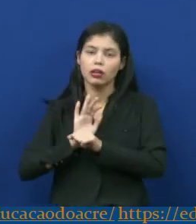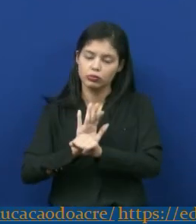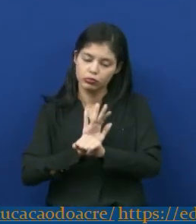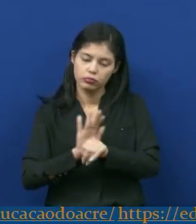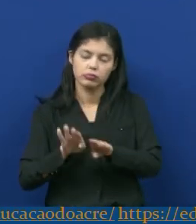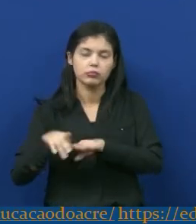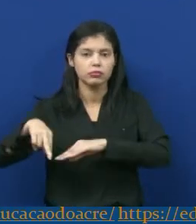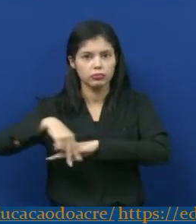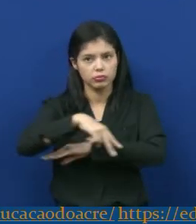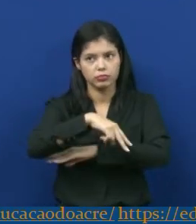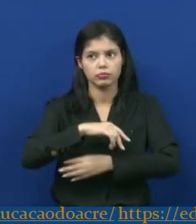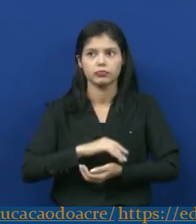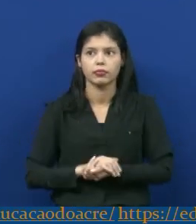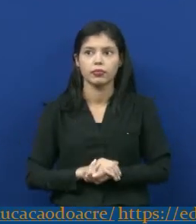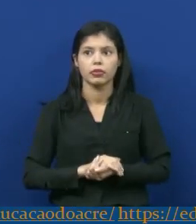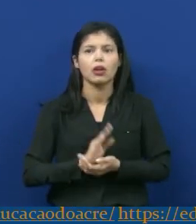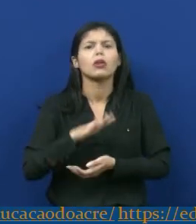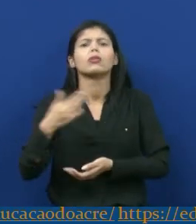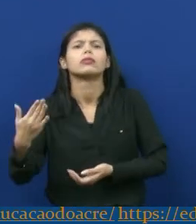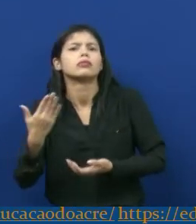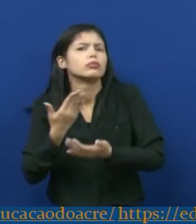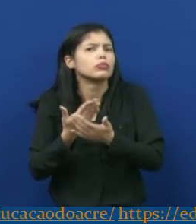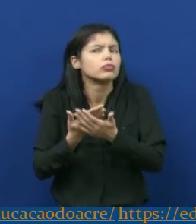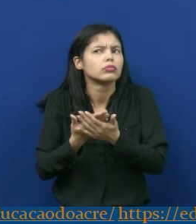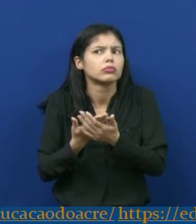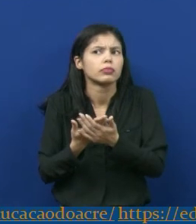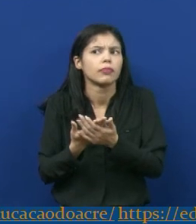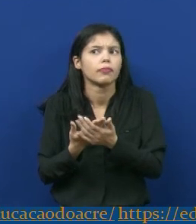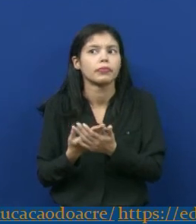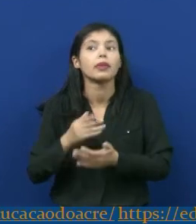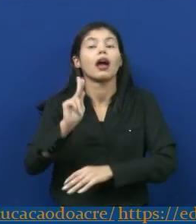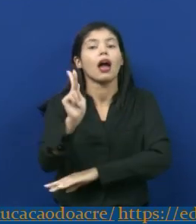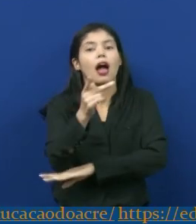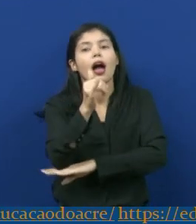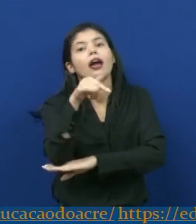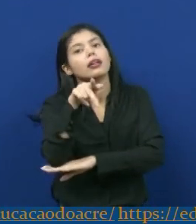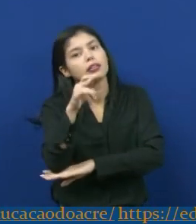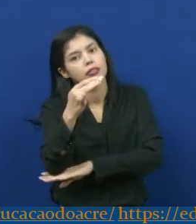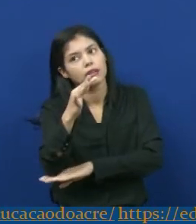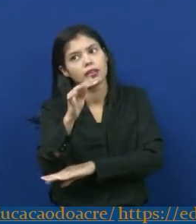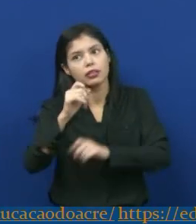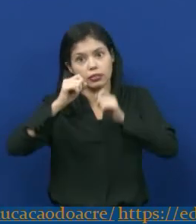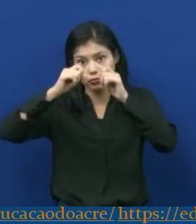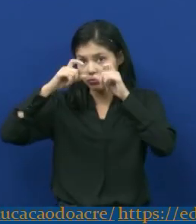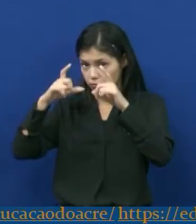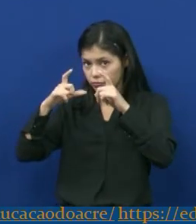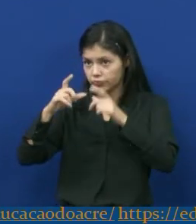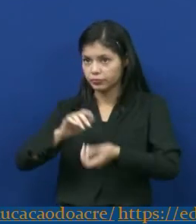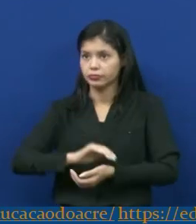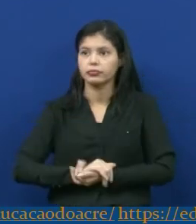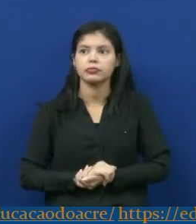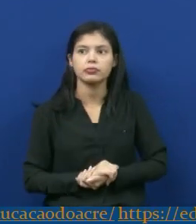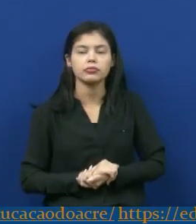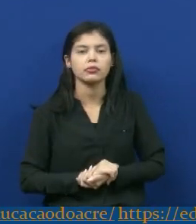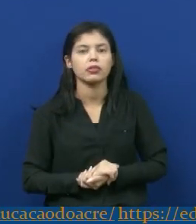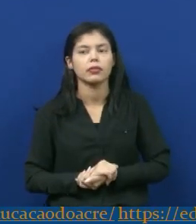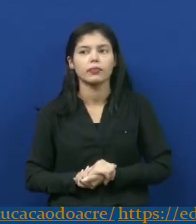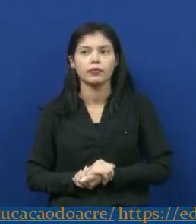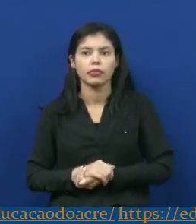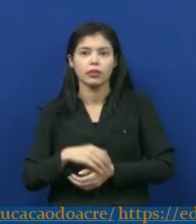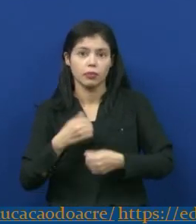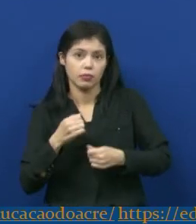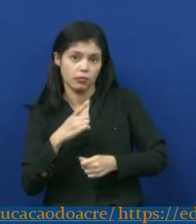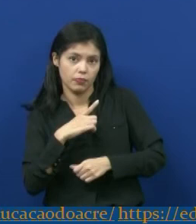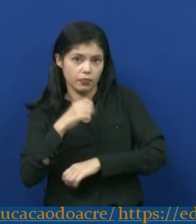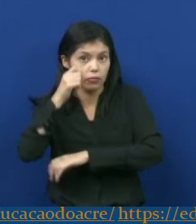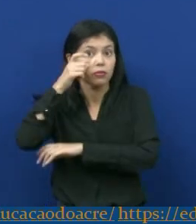Quando estudias, certo? Eu posso dizer o quê, ó? Hay que tener atención, certo? Quando estudias, hay que